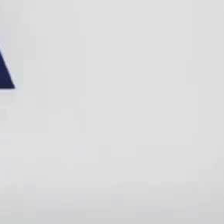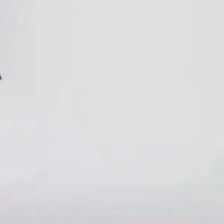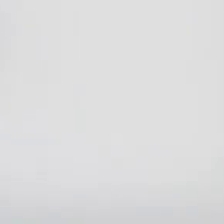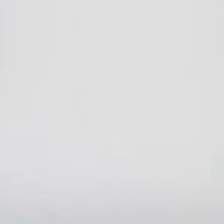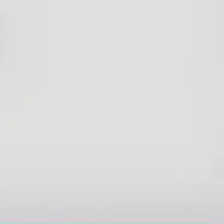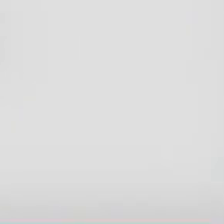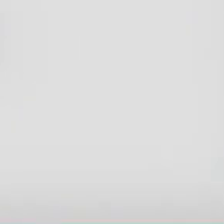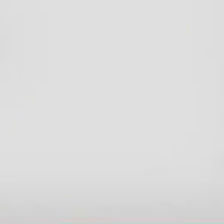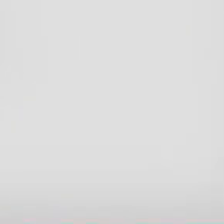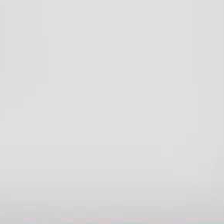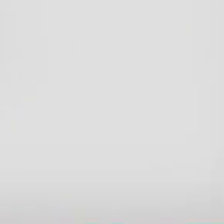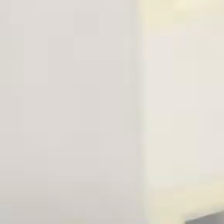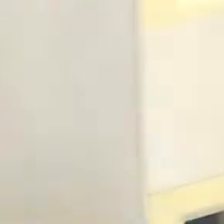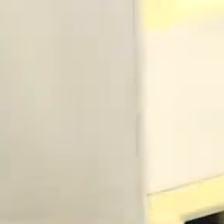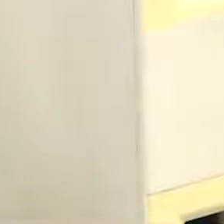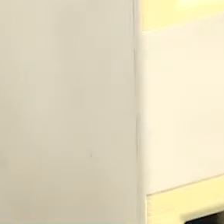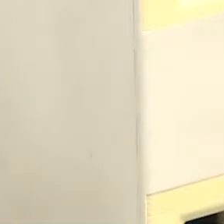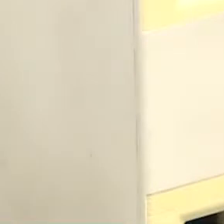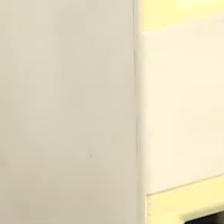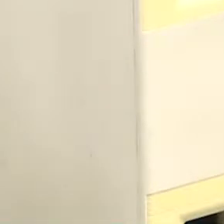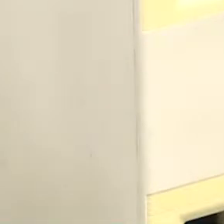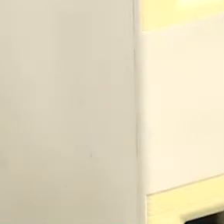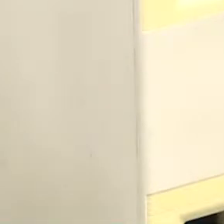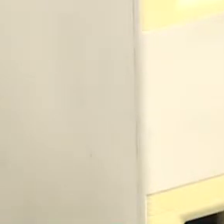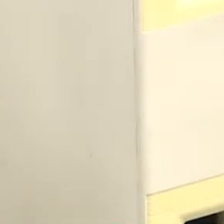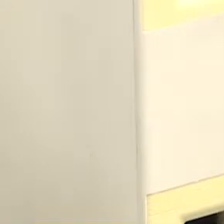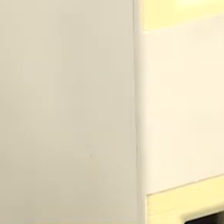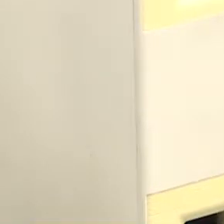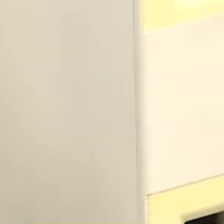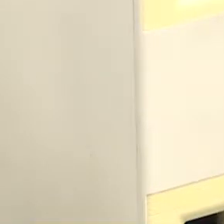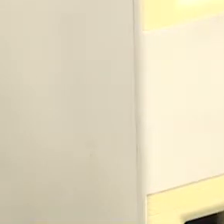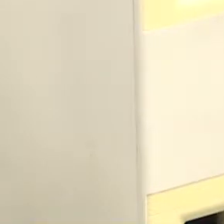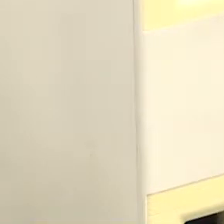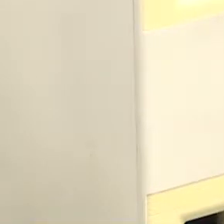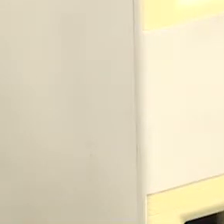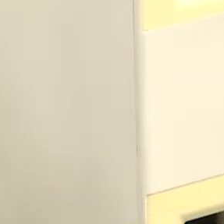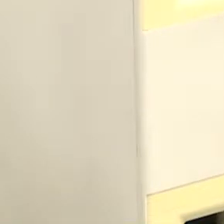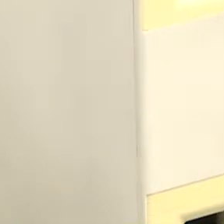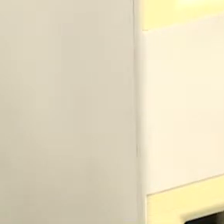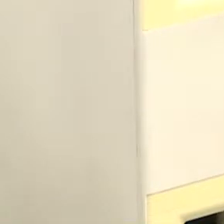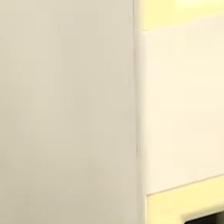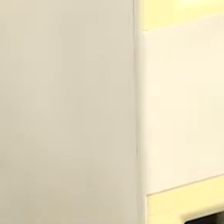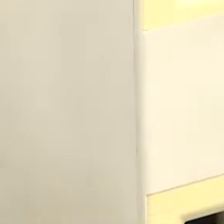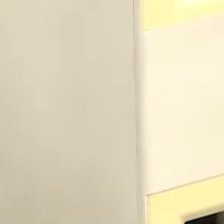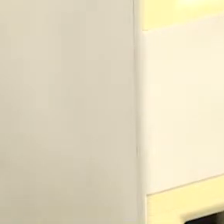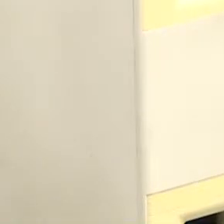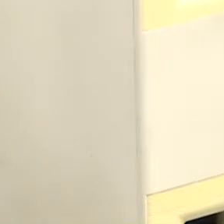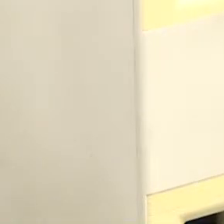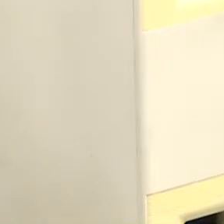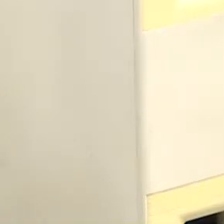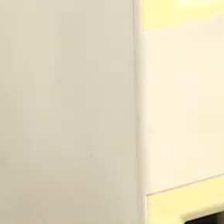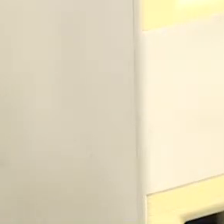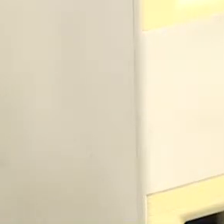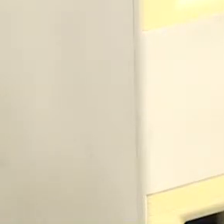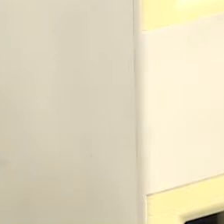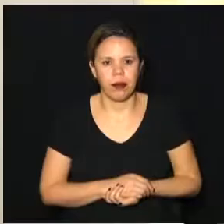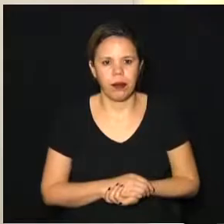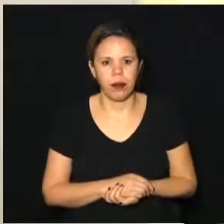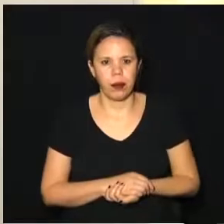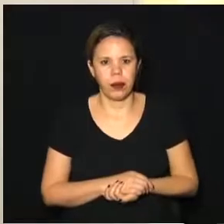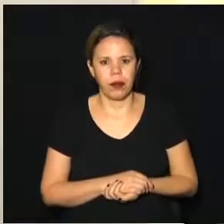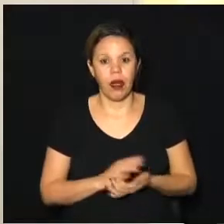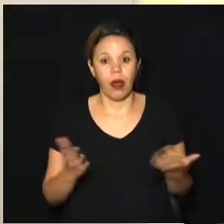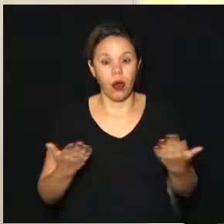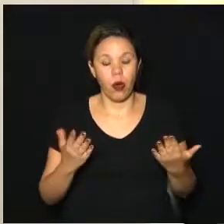TV Câmara, Campinas. Olá, boa tarde, estamos ao vivo, agora são 4 horas e 5 minutos e você